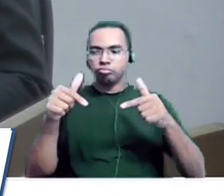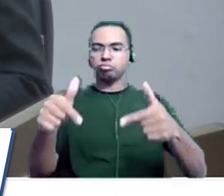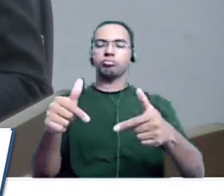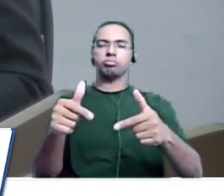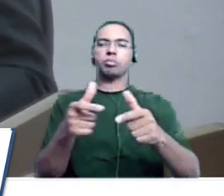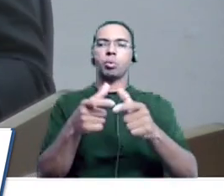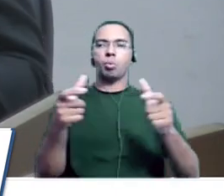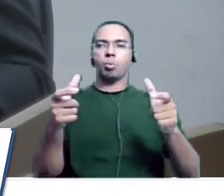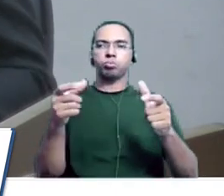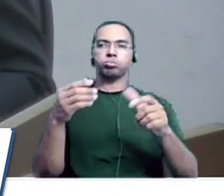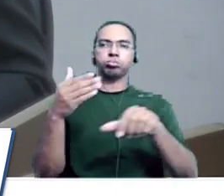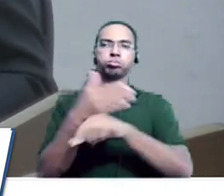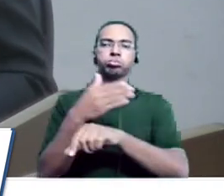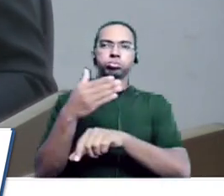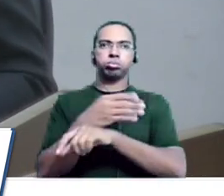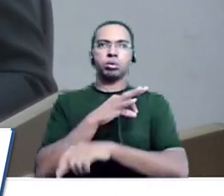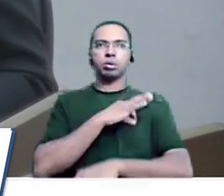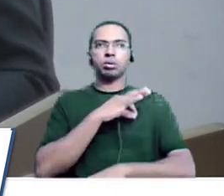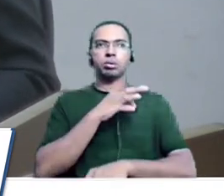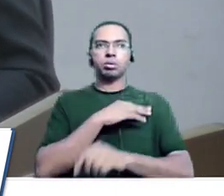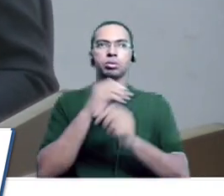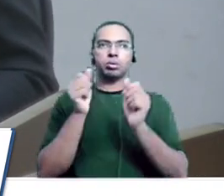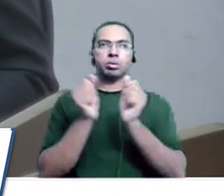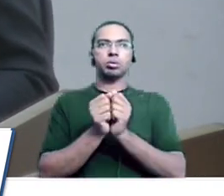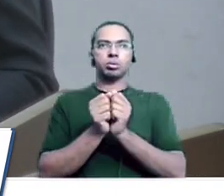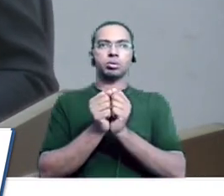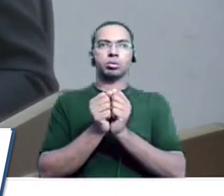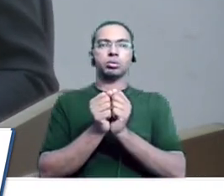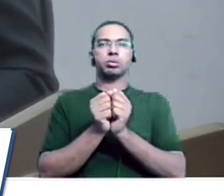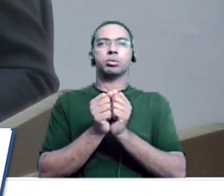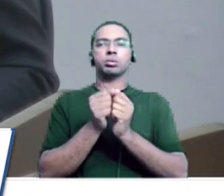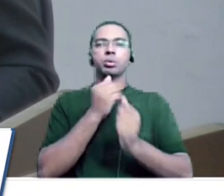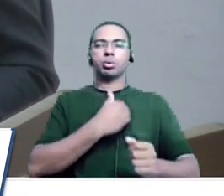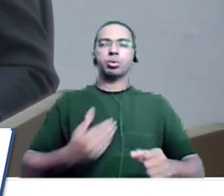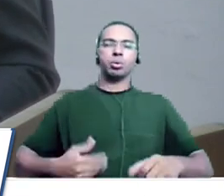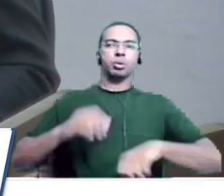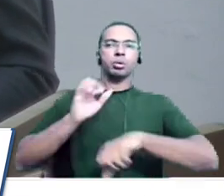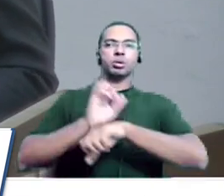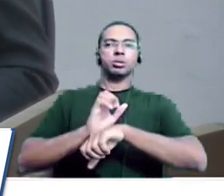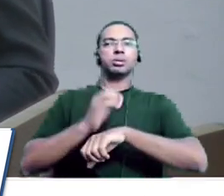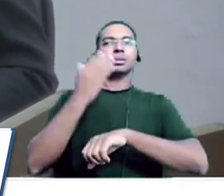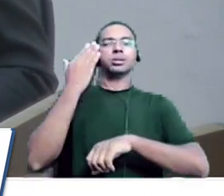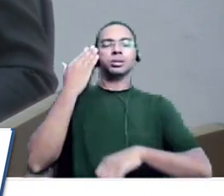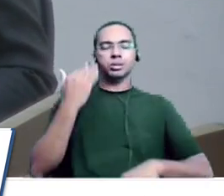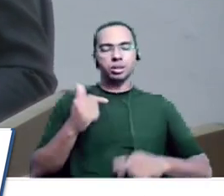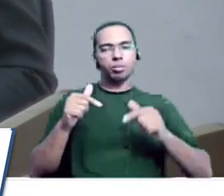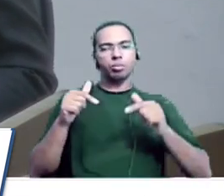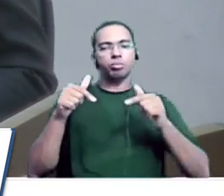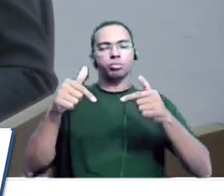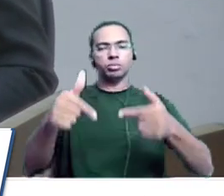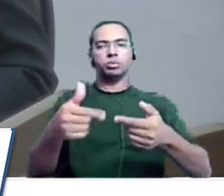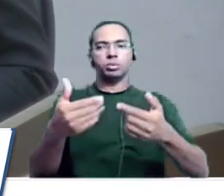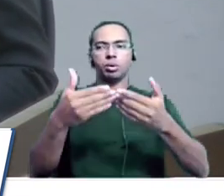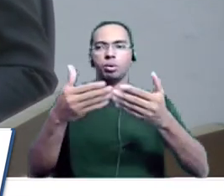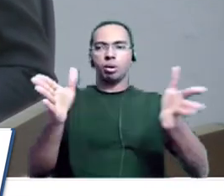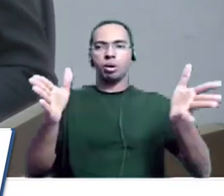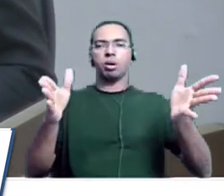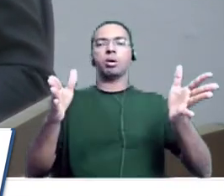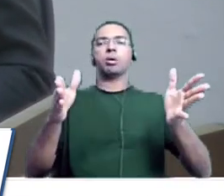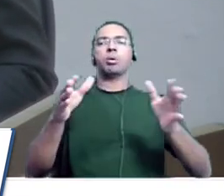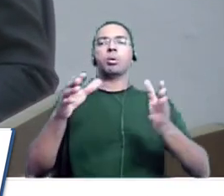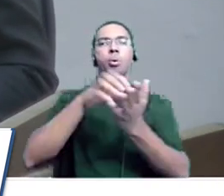efetivo policial junto ao governo do estado, e a gente sabe a luta dele para que abram cada vez mais concursos